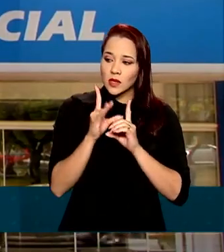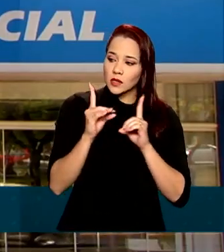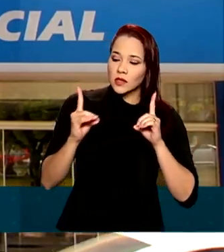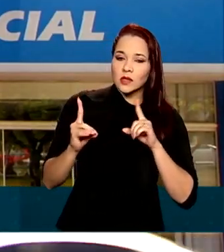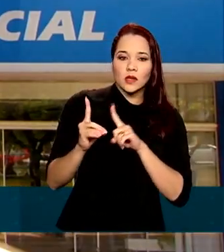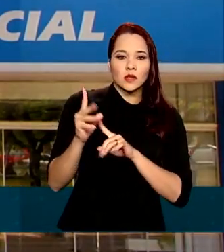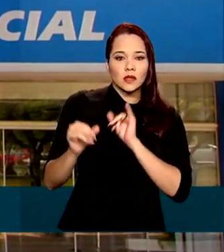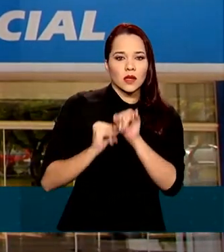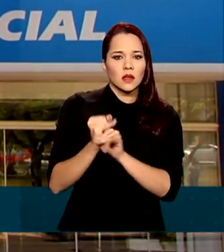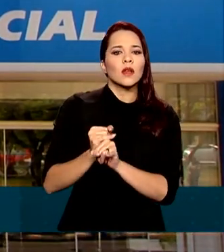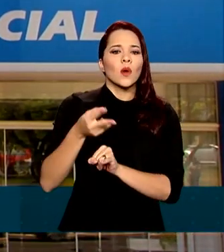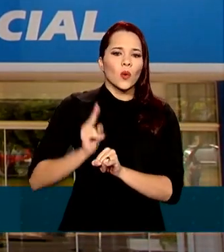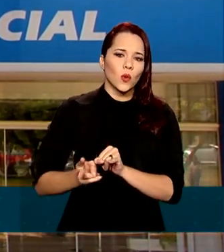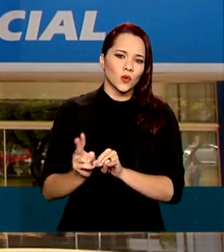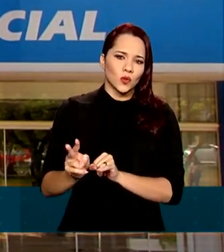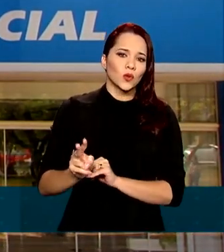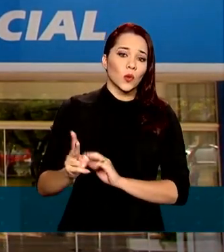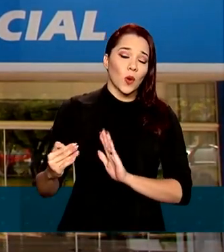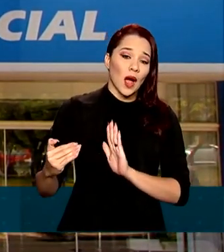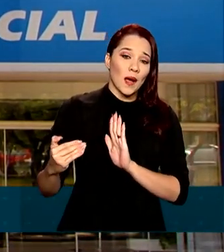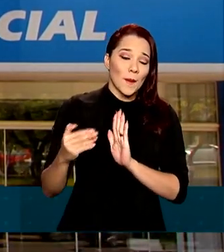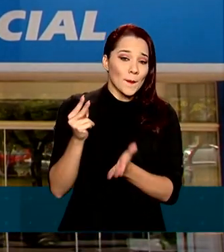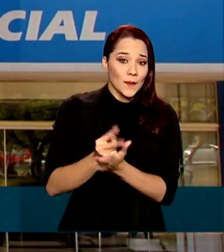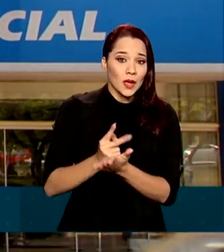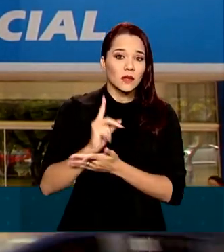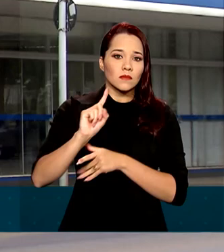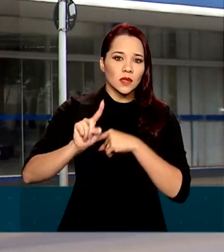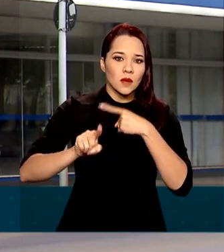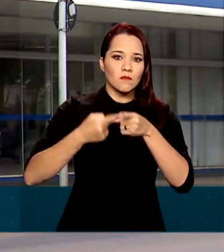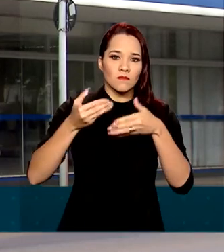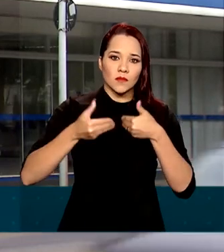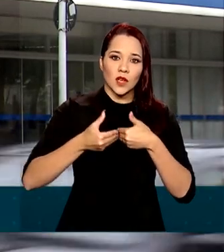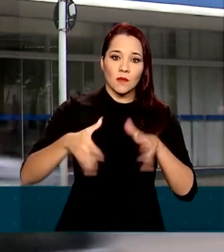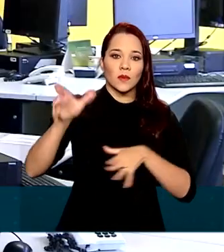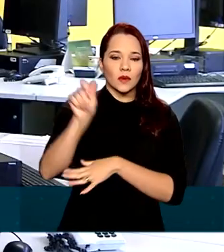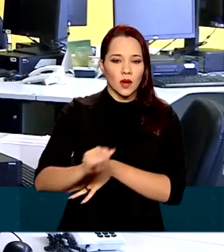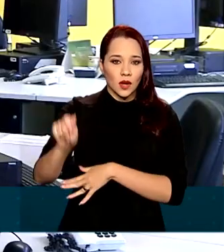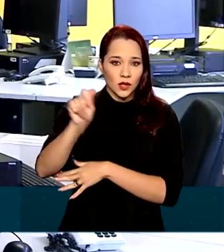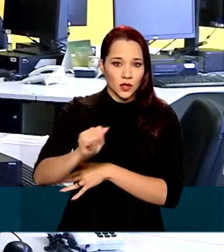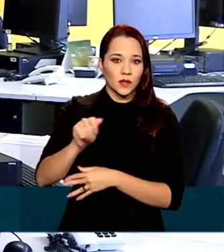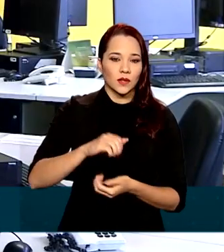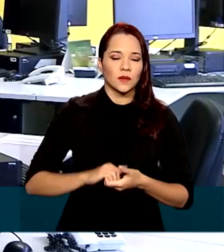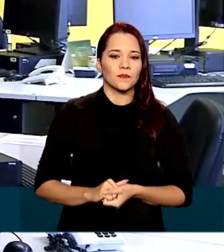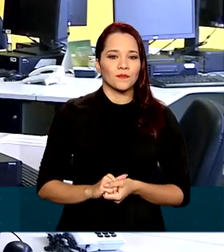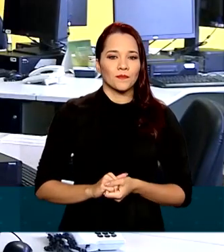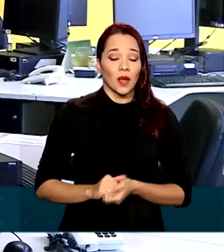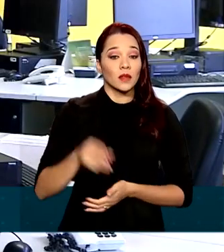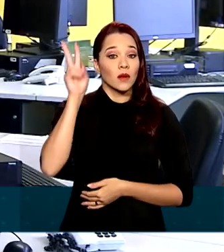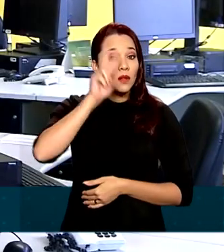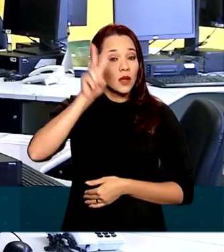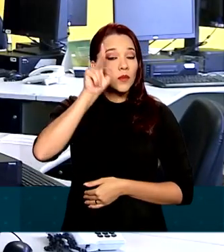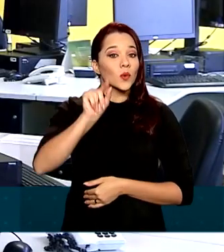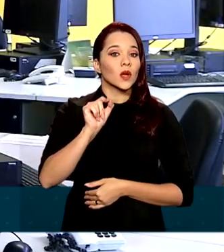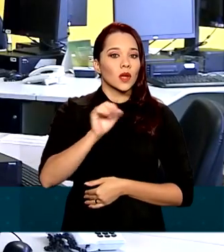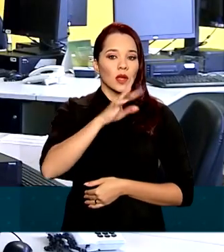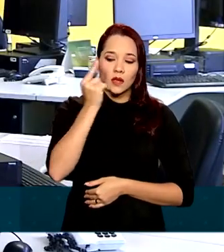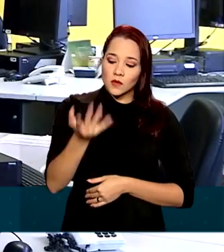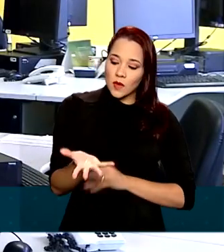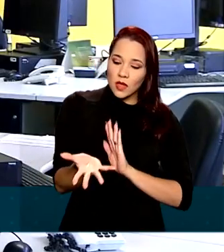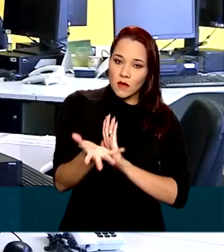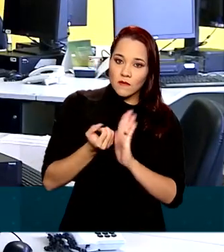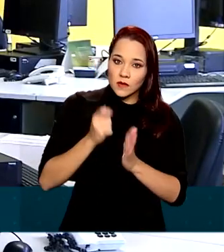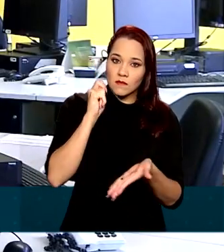vai continuar sendo realizado mesmo após a reabertura das agências. A gente lembra que entre os benefícios